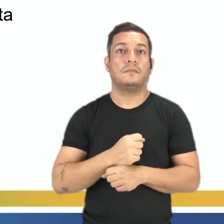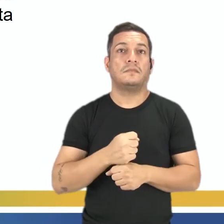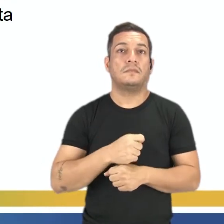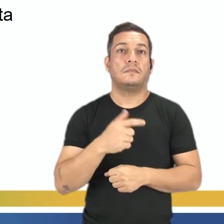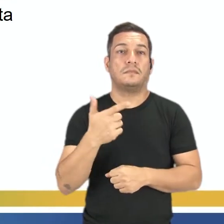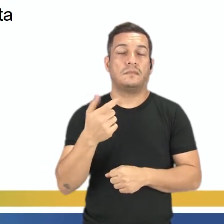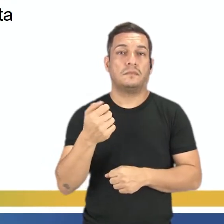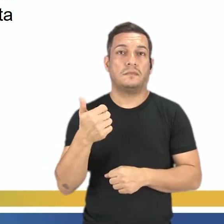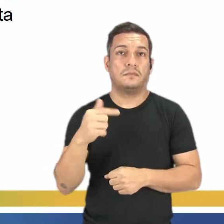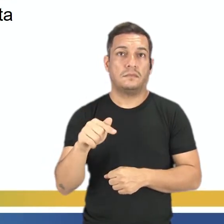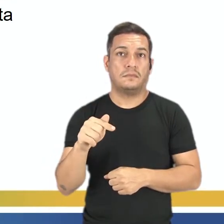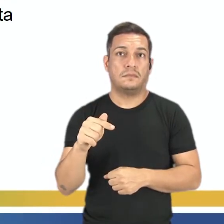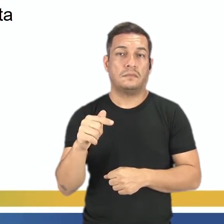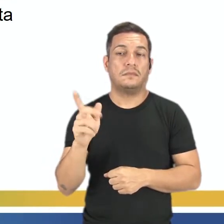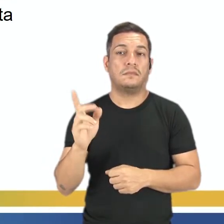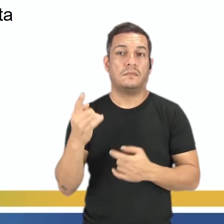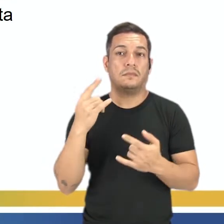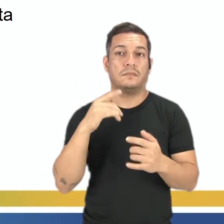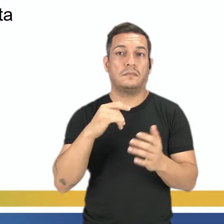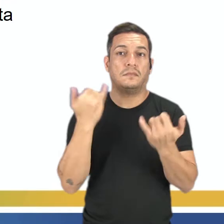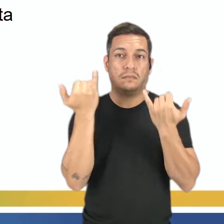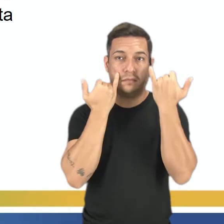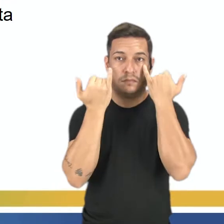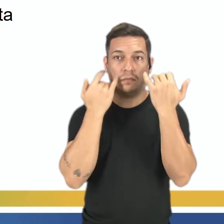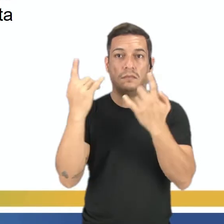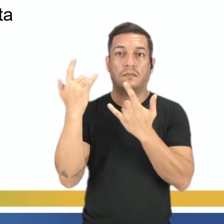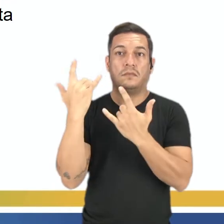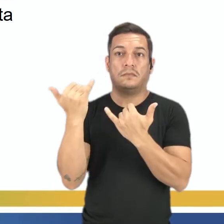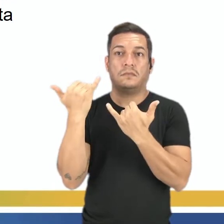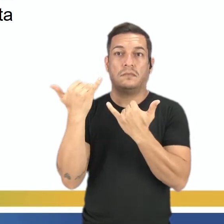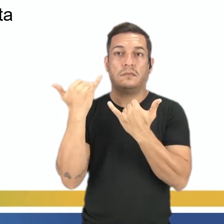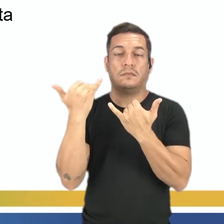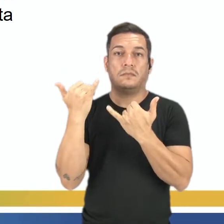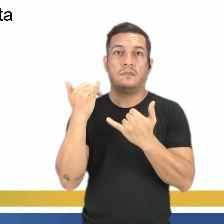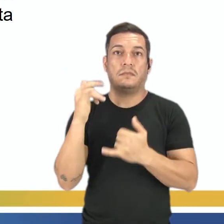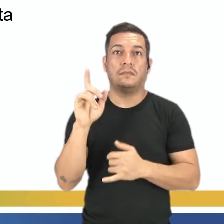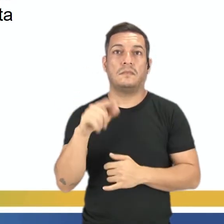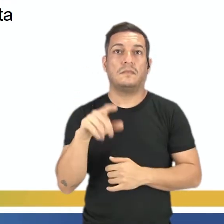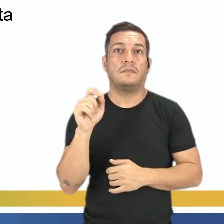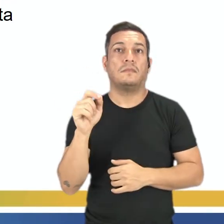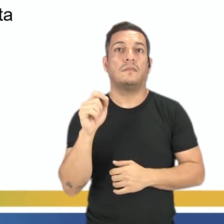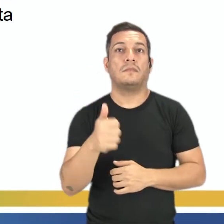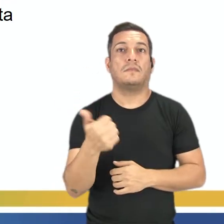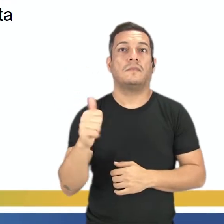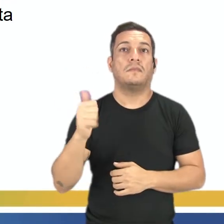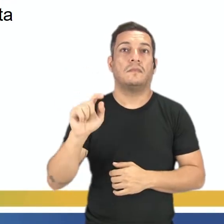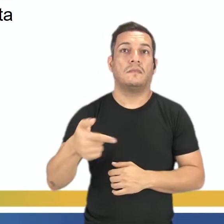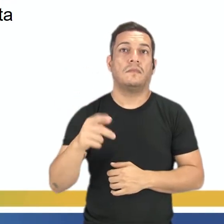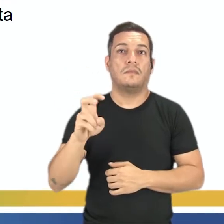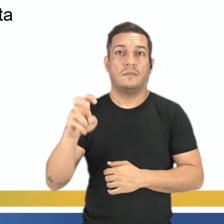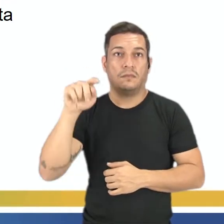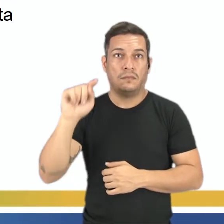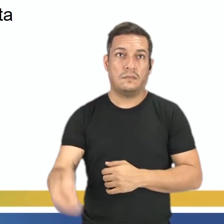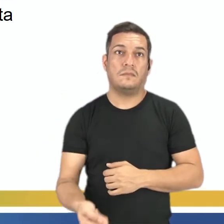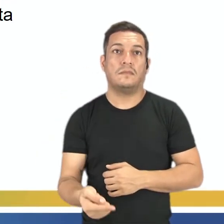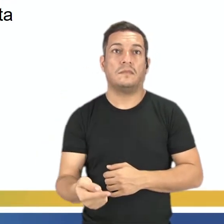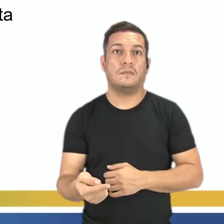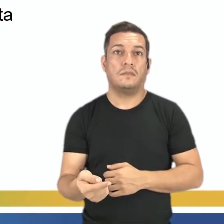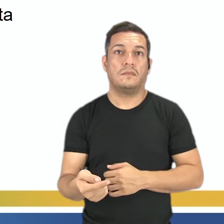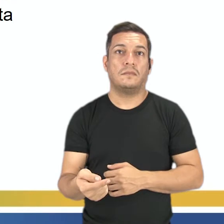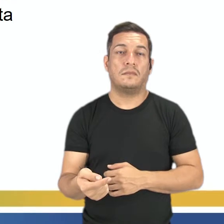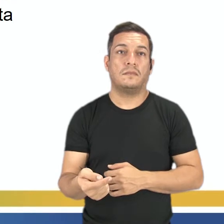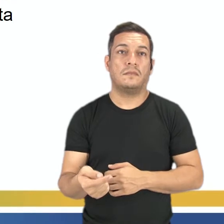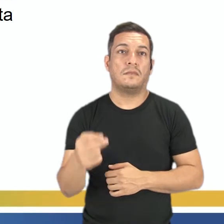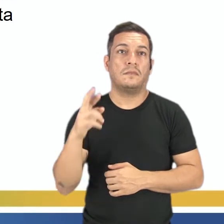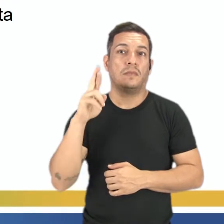isso num dado do IBGE de 2017, foram Amazonas. Amazonas com 11 milhões e meio de hectares, né, em